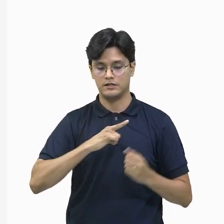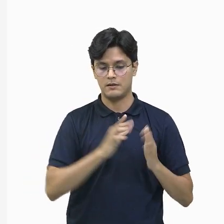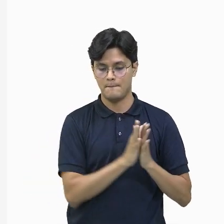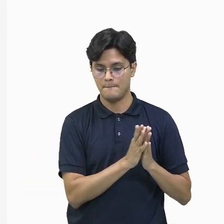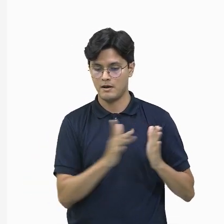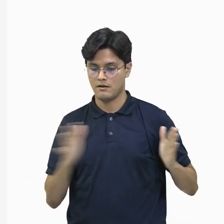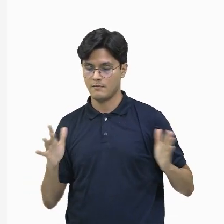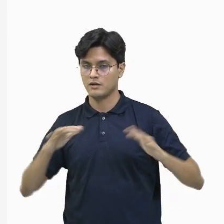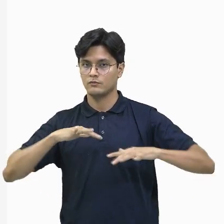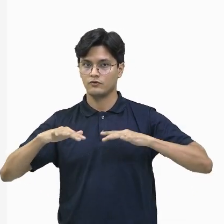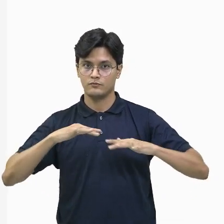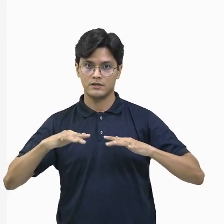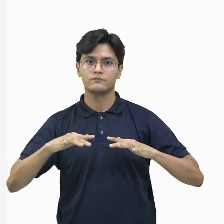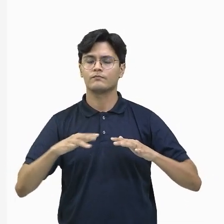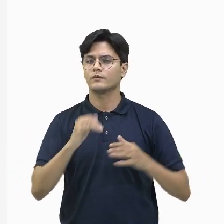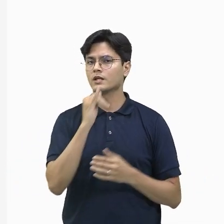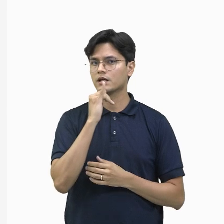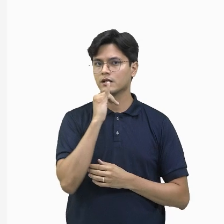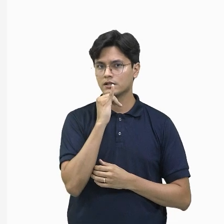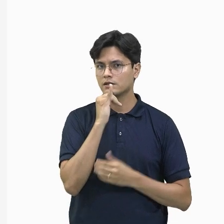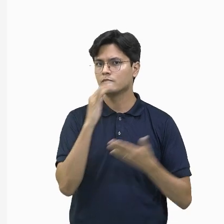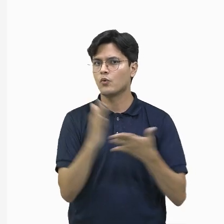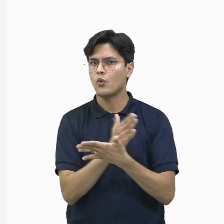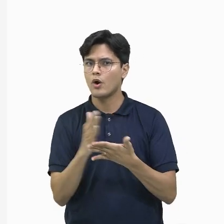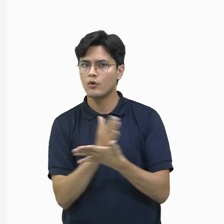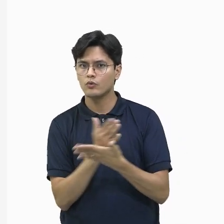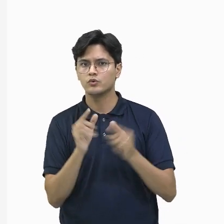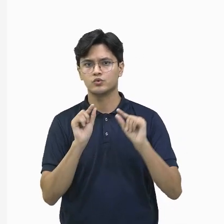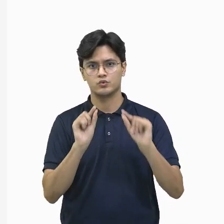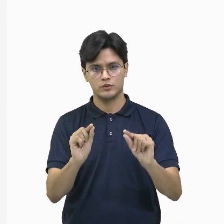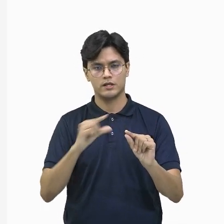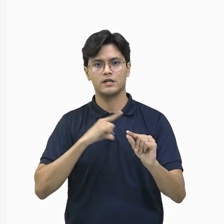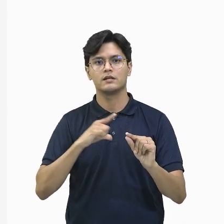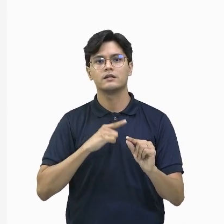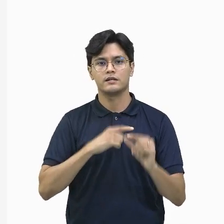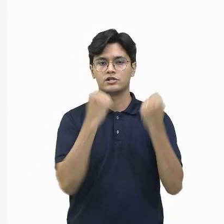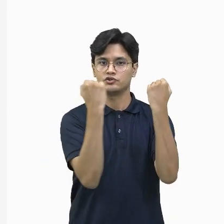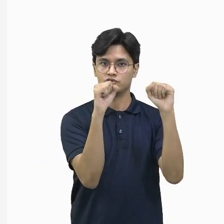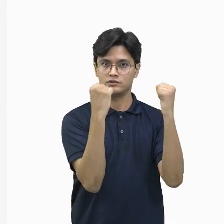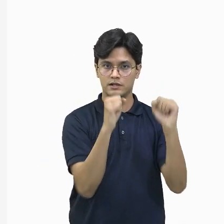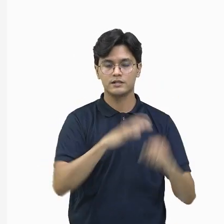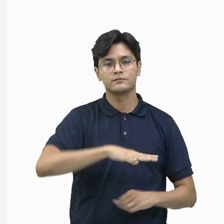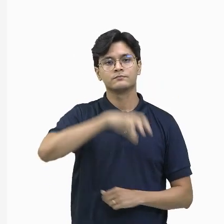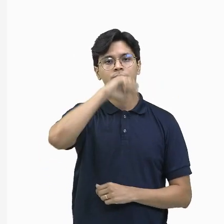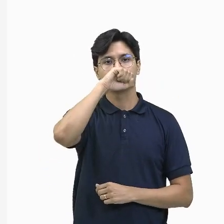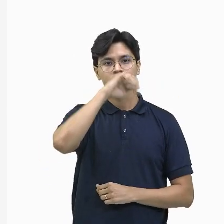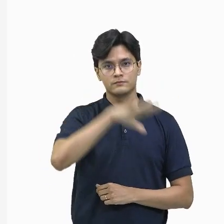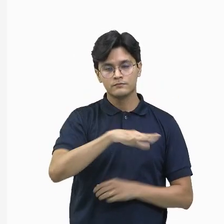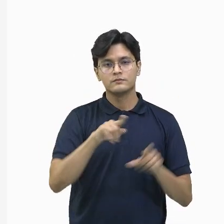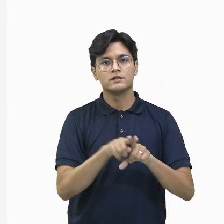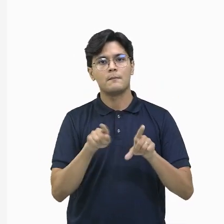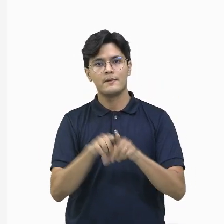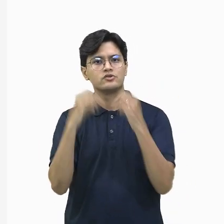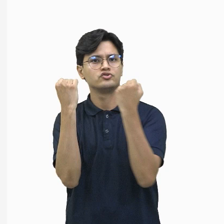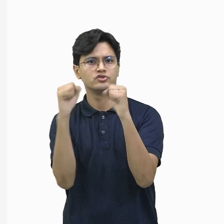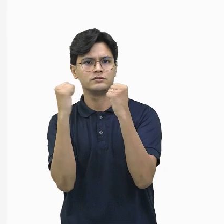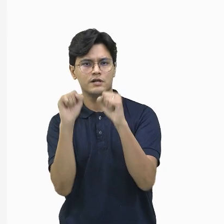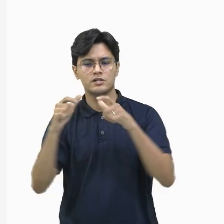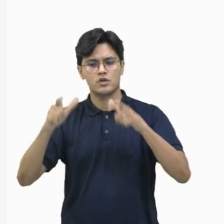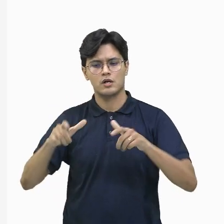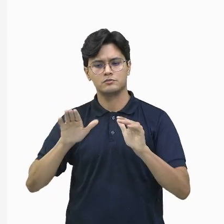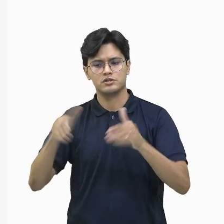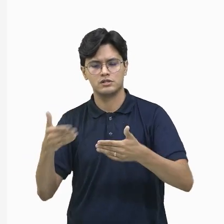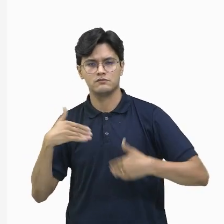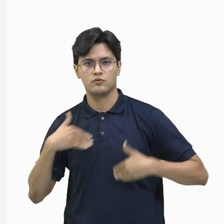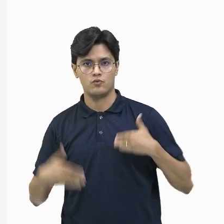de exercícios, né, dessas modalidades são a ginástica aeróbica, a ginástica localizada, a